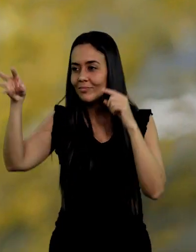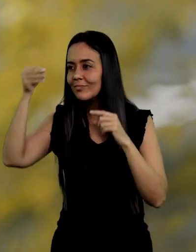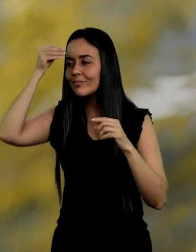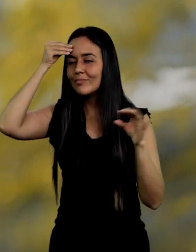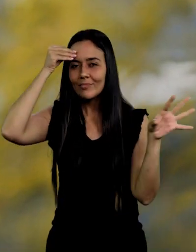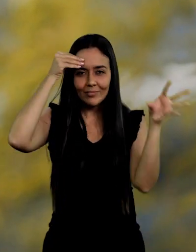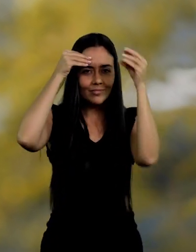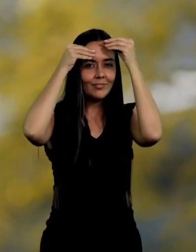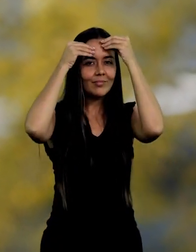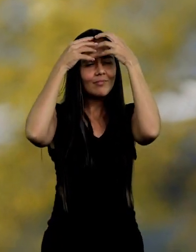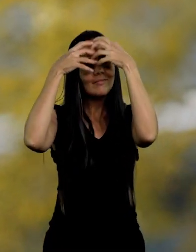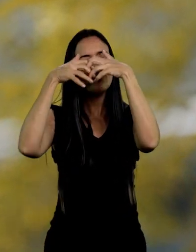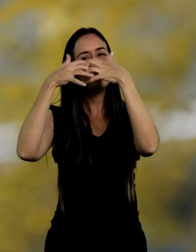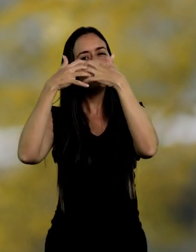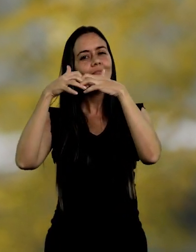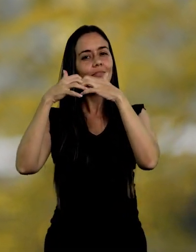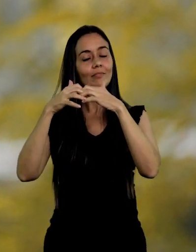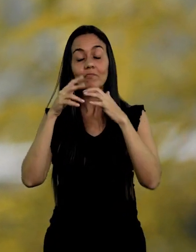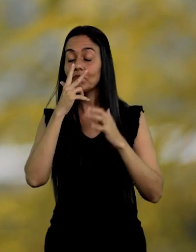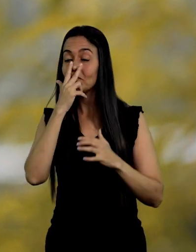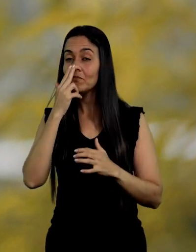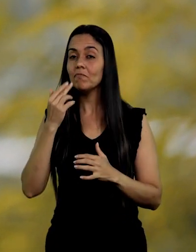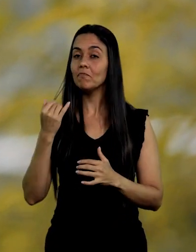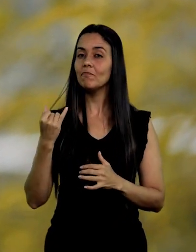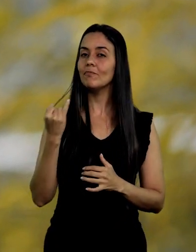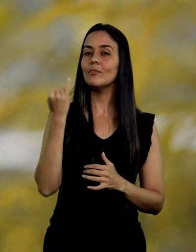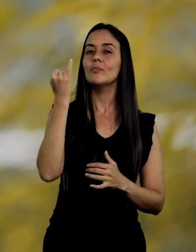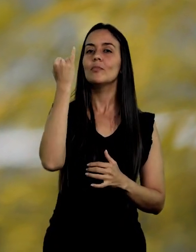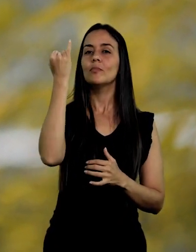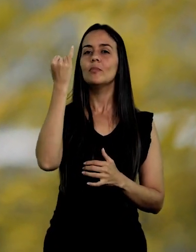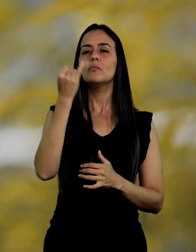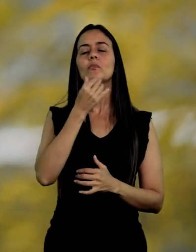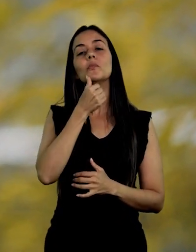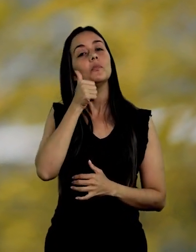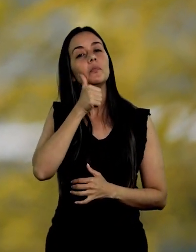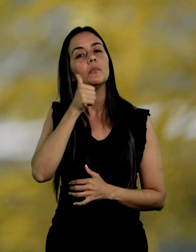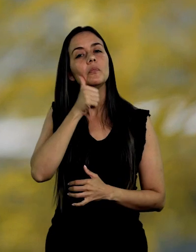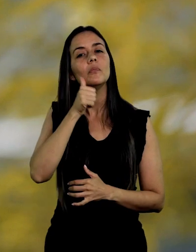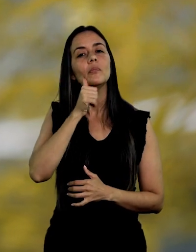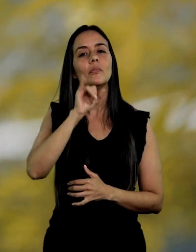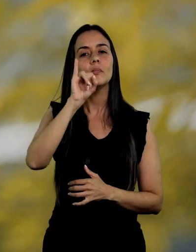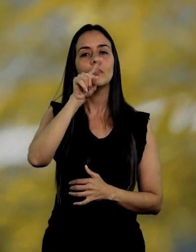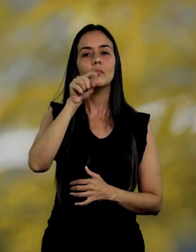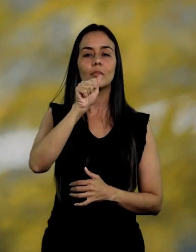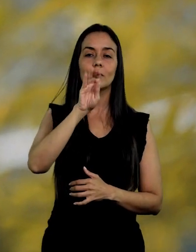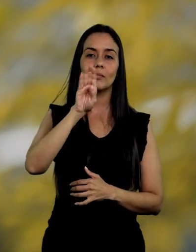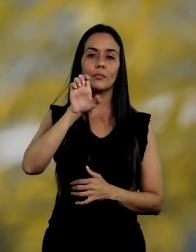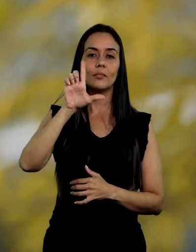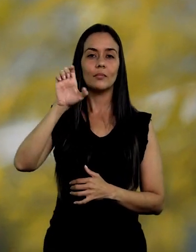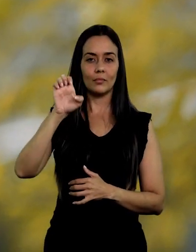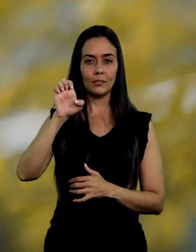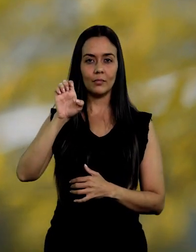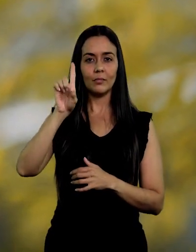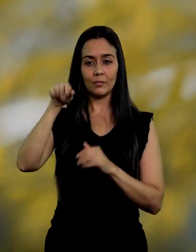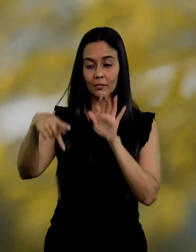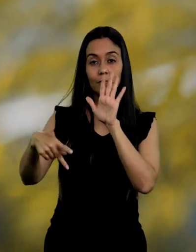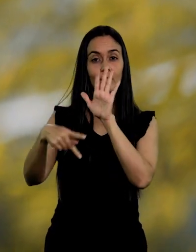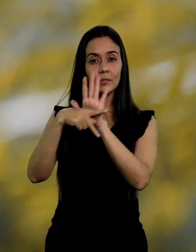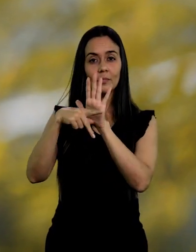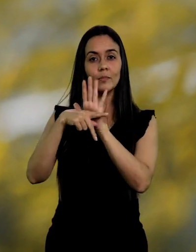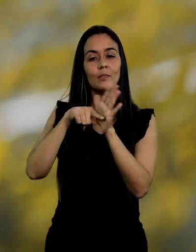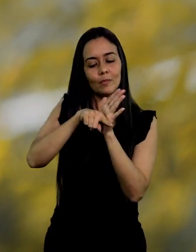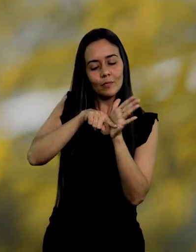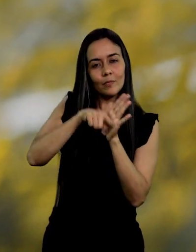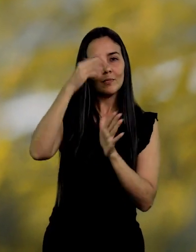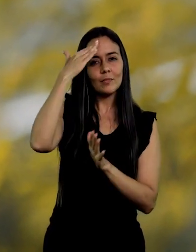né? É uma ideia de uma moça chamada Isabelle Stanger. É uma filósofa, ela foi aluna até do Deleuze, mas